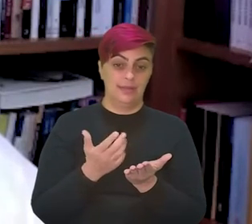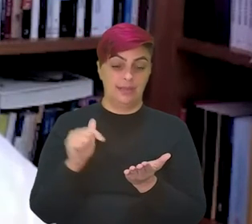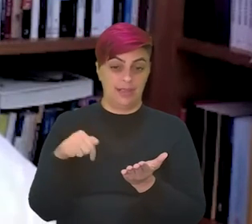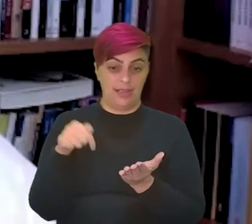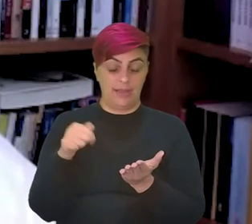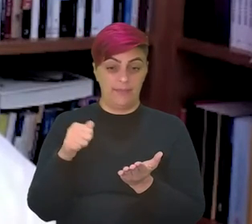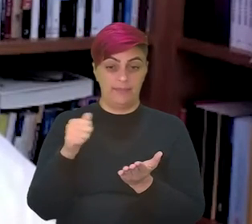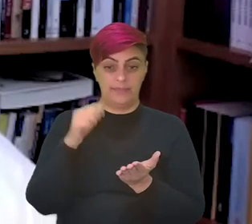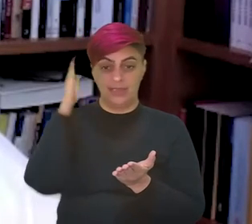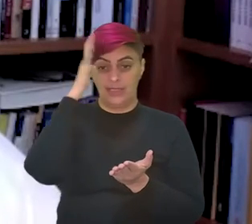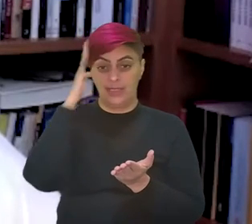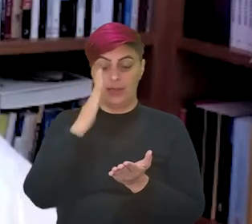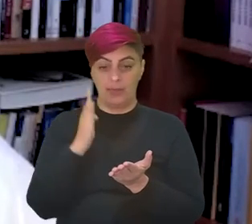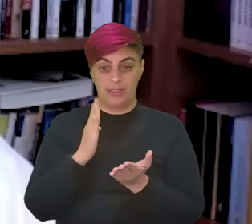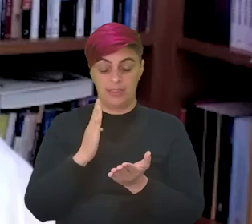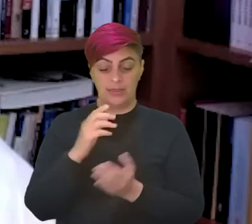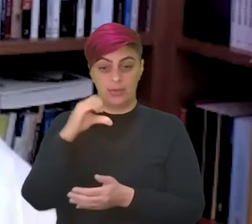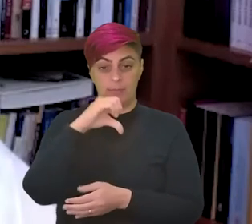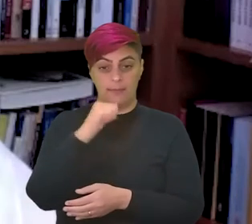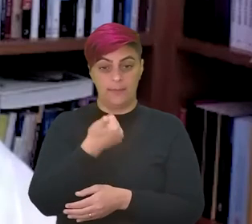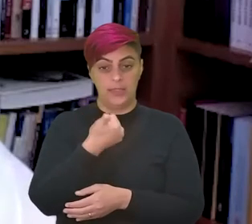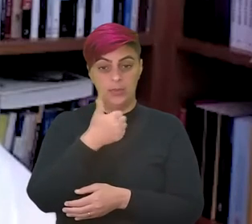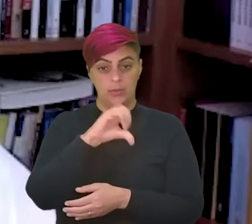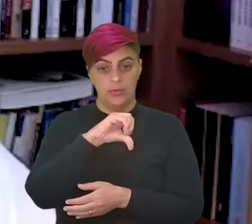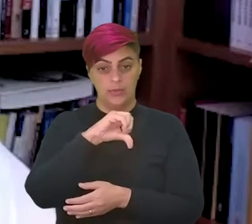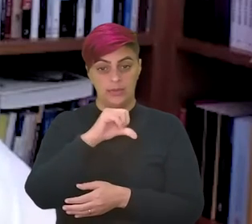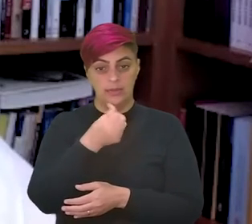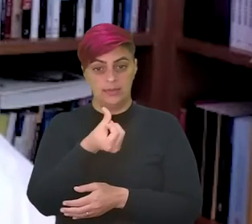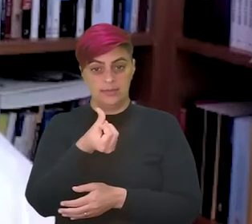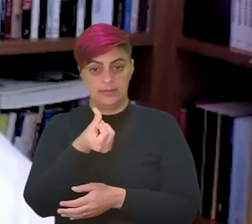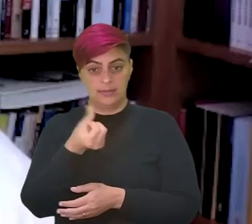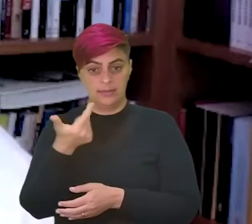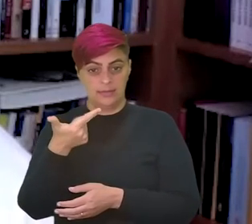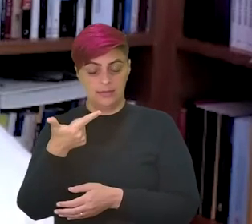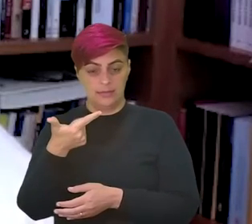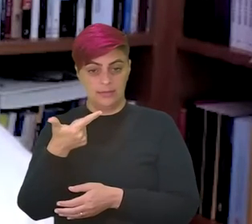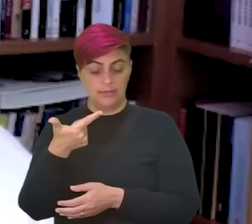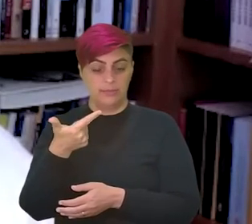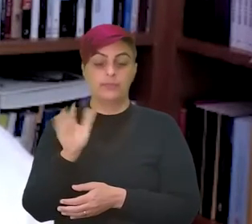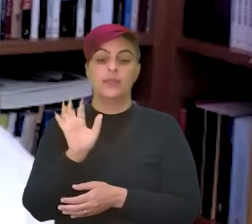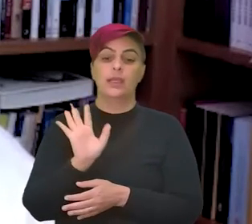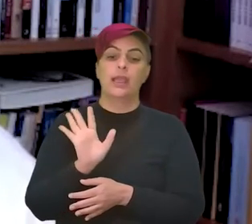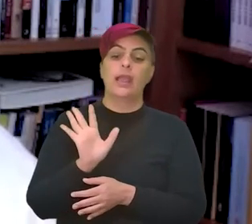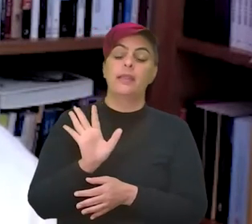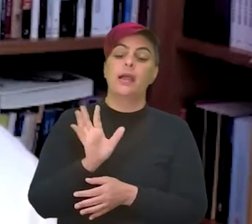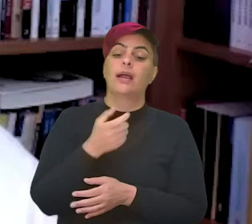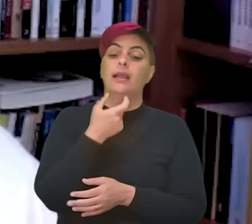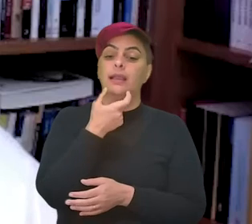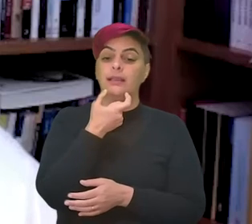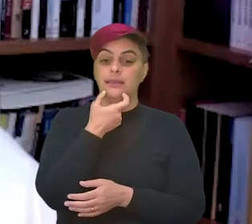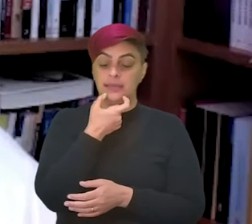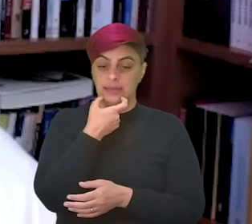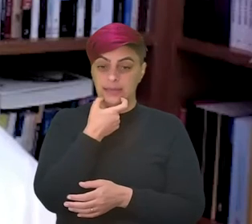e foi publicado no Brasil, desculpe, em 1962, tá? Então foi publicado na